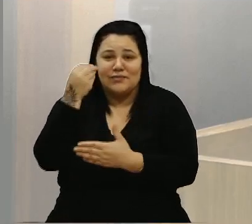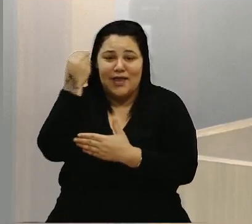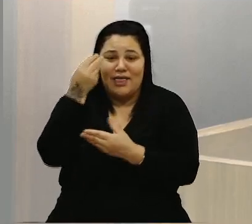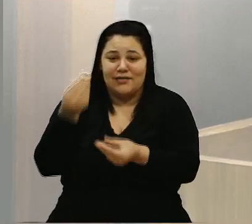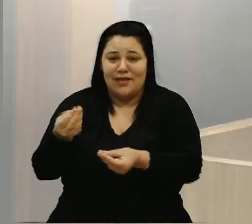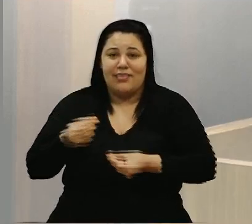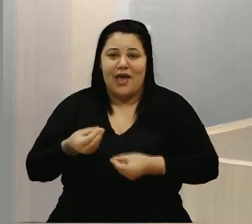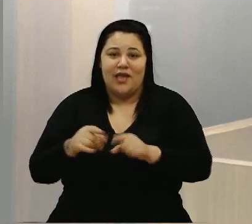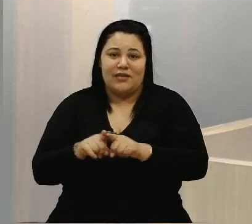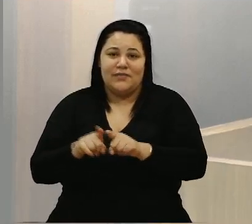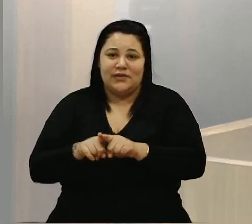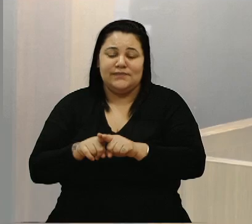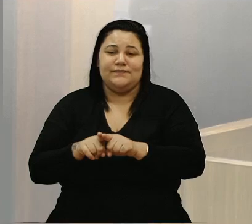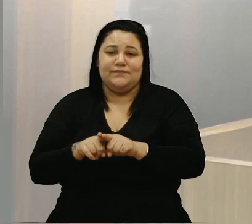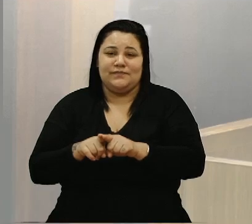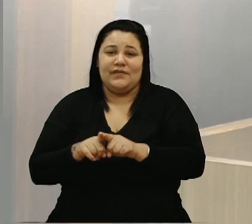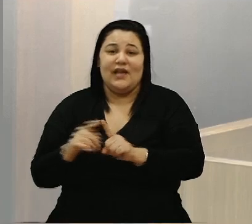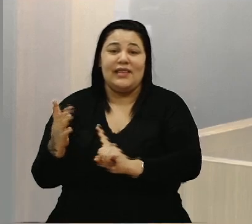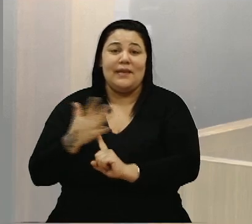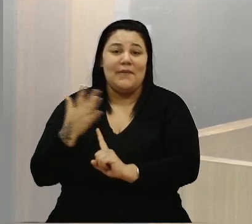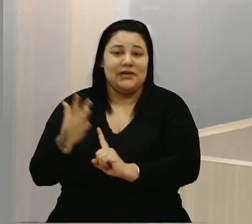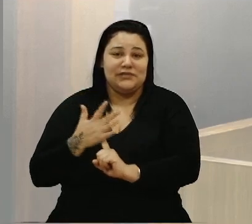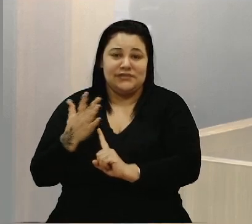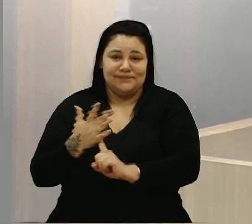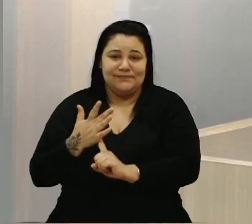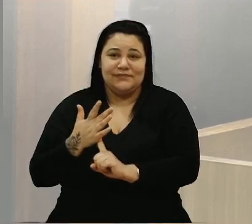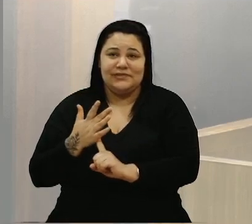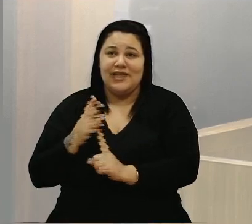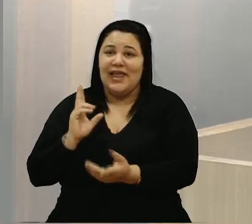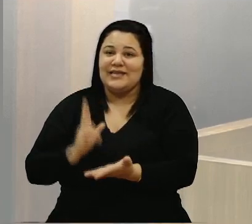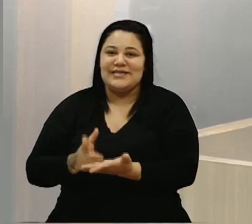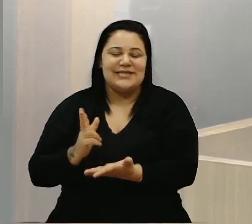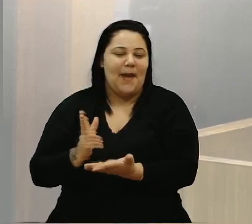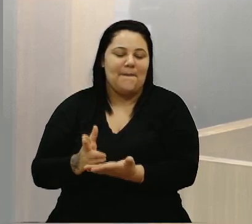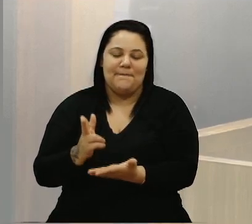trouxe, de que a demanda ela sempre vai ser